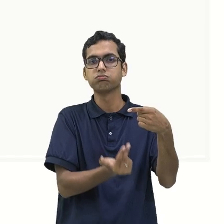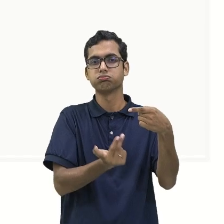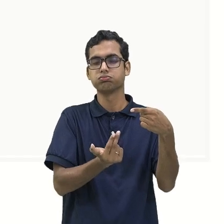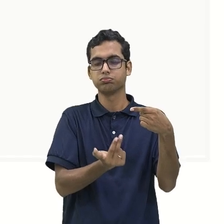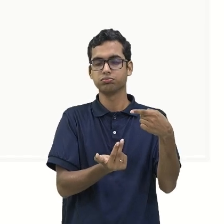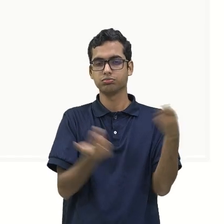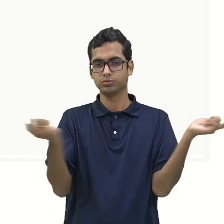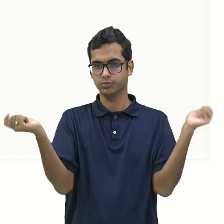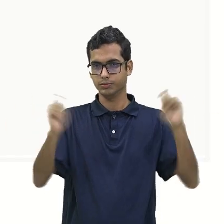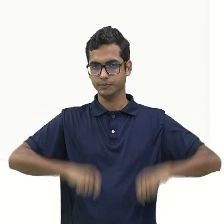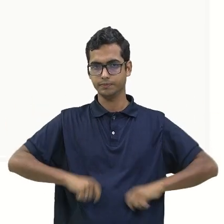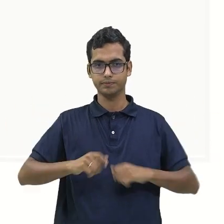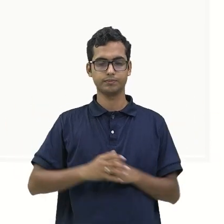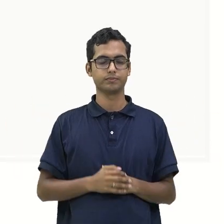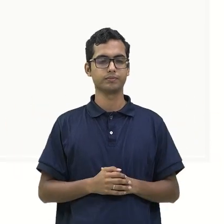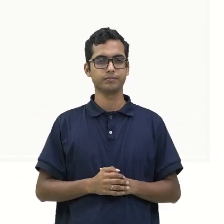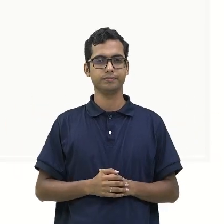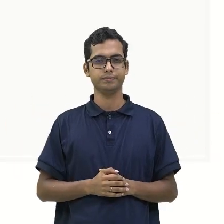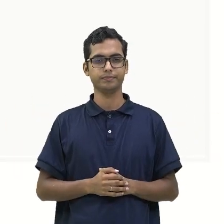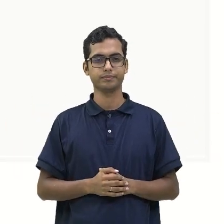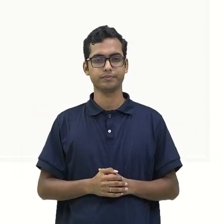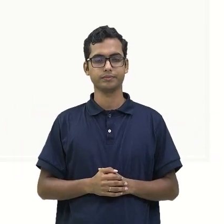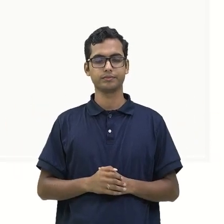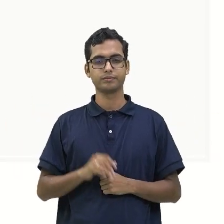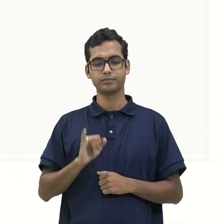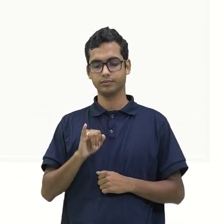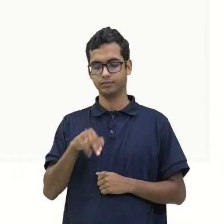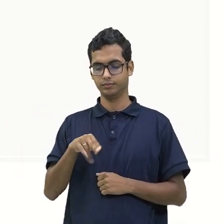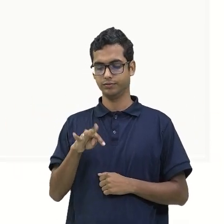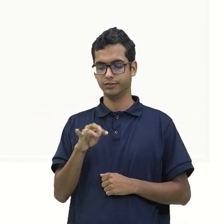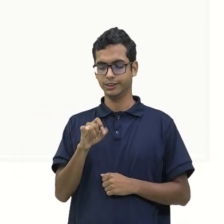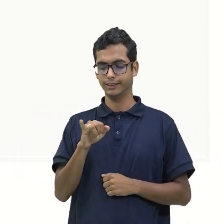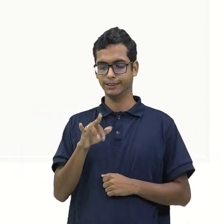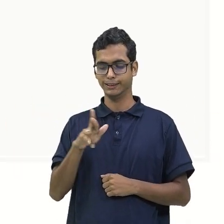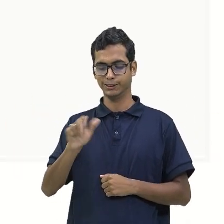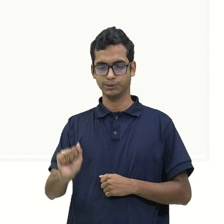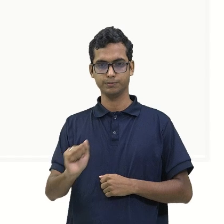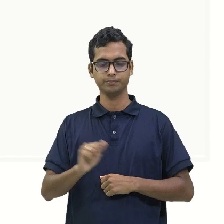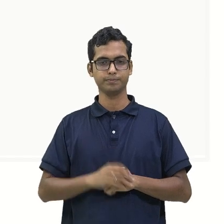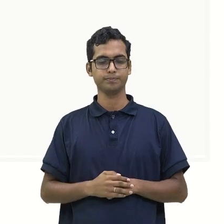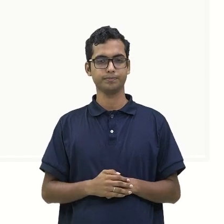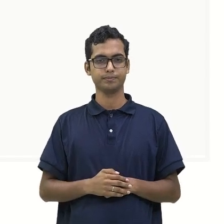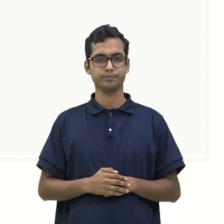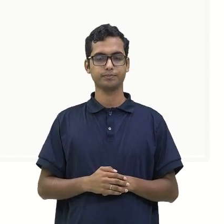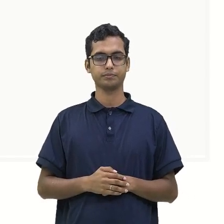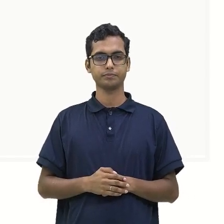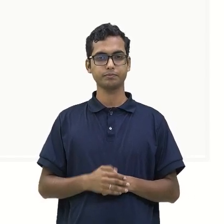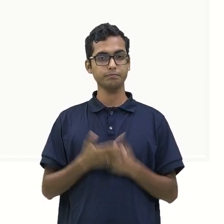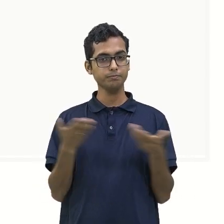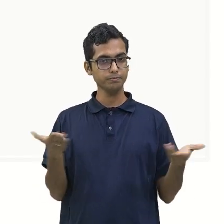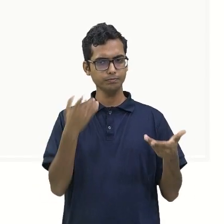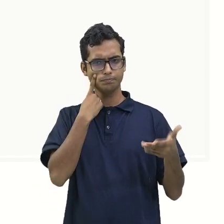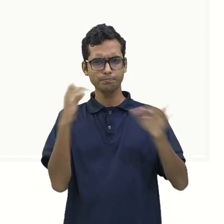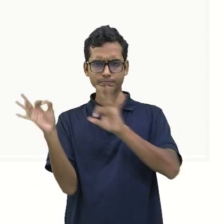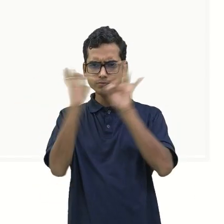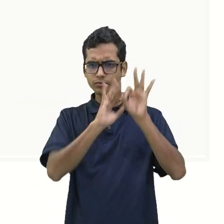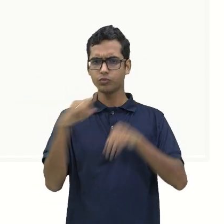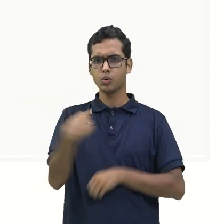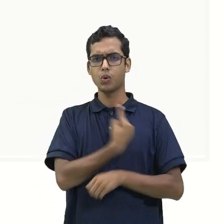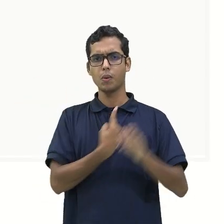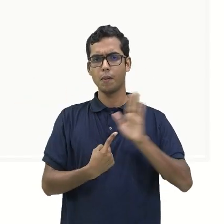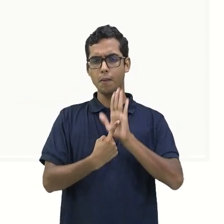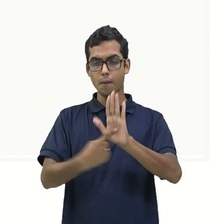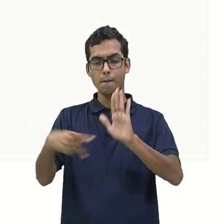essa fração, né? Para poder ser uma fração inteira. Ok? Bom, então nesse caso, nós iremos fazer